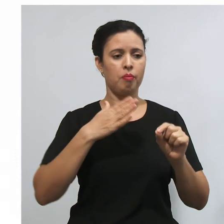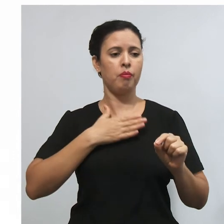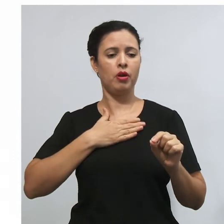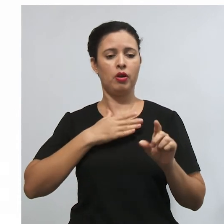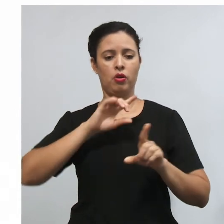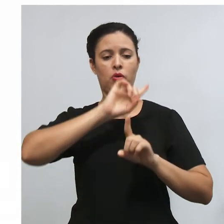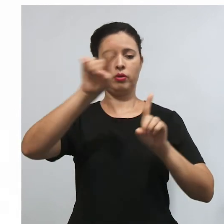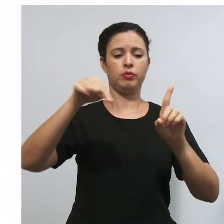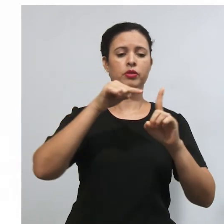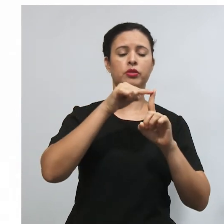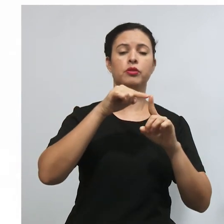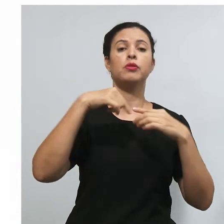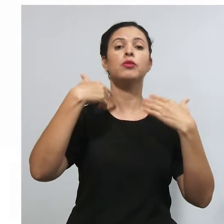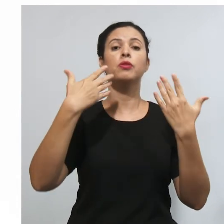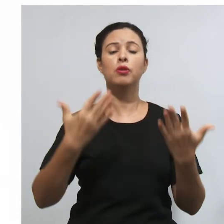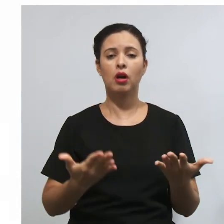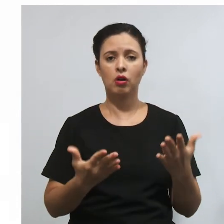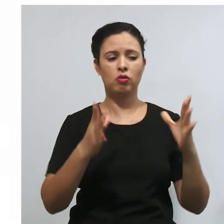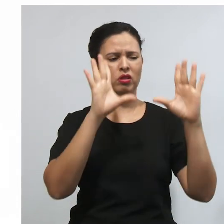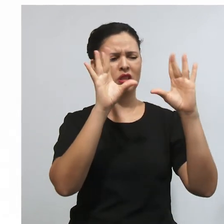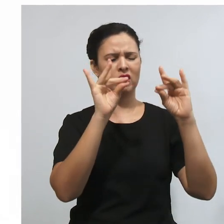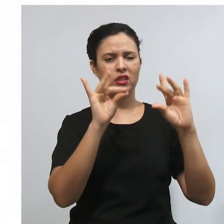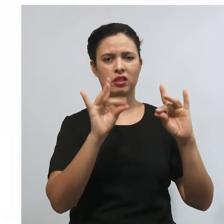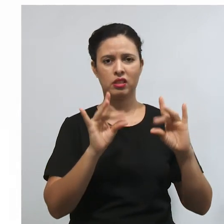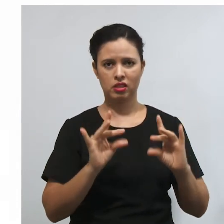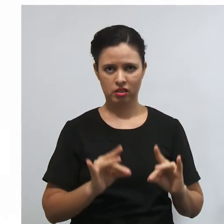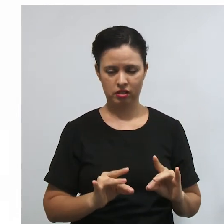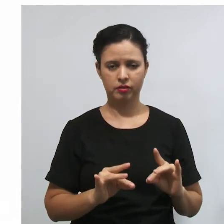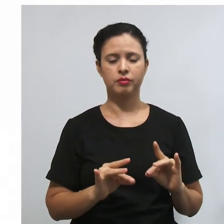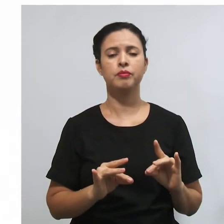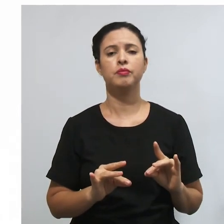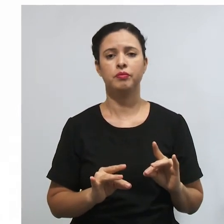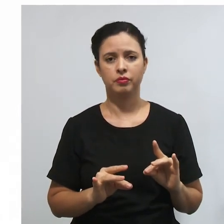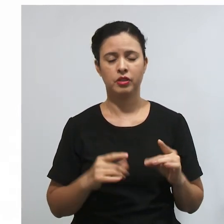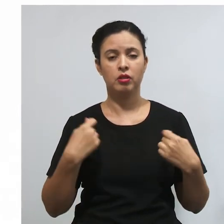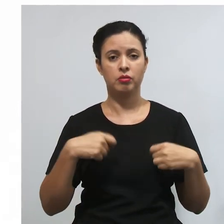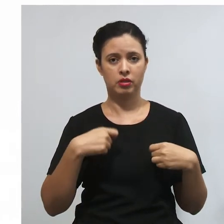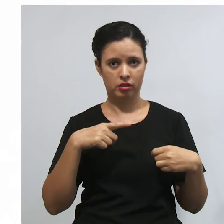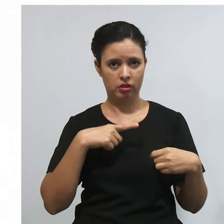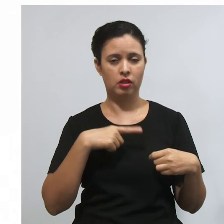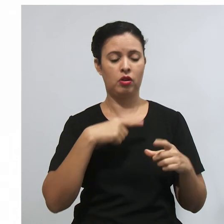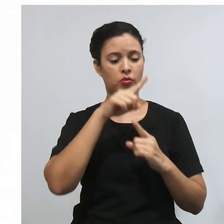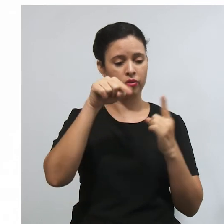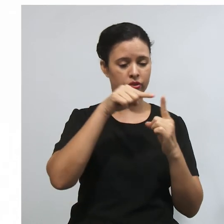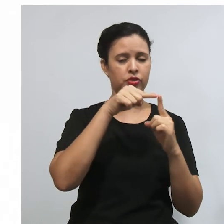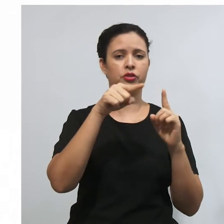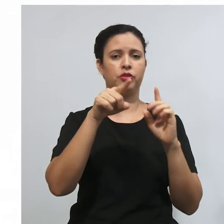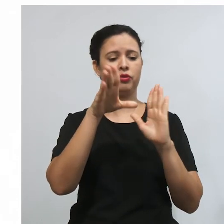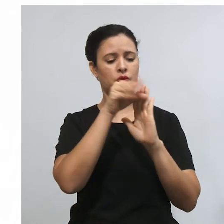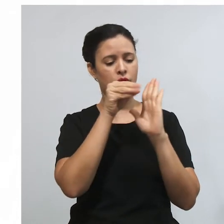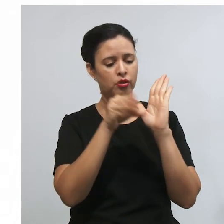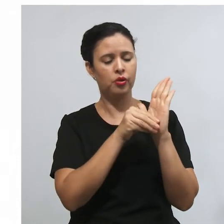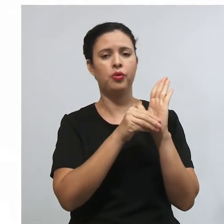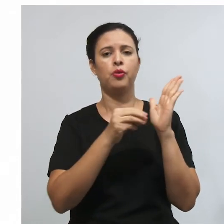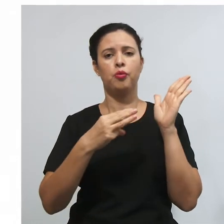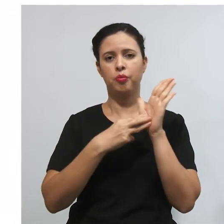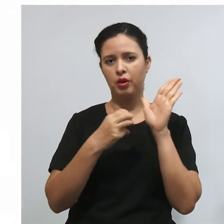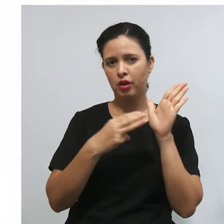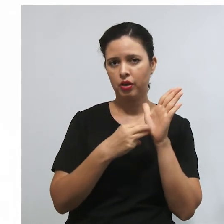objetivos, aqui destrinchando o nosso planejamento, conteúdos, métodos e